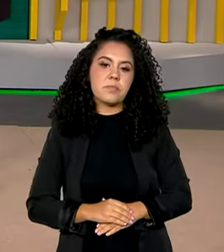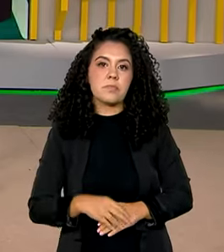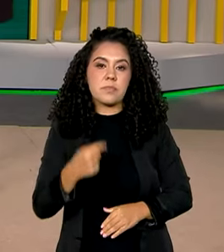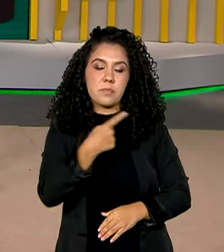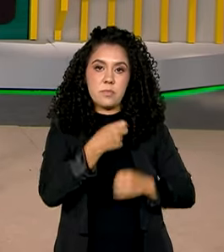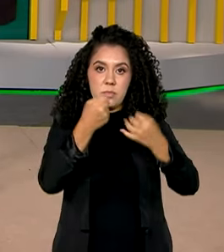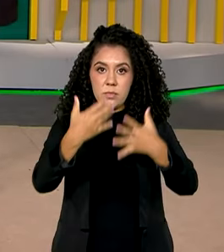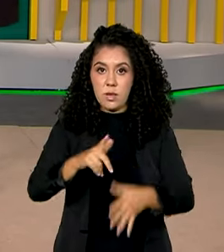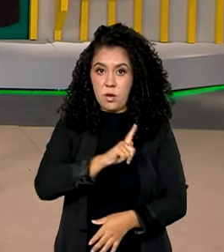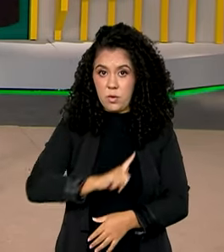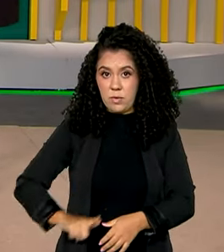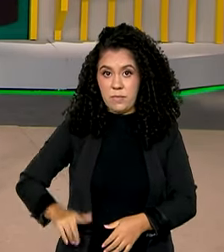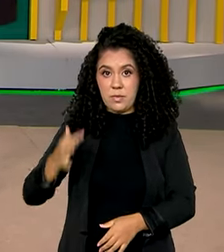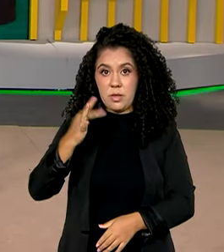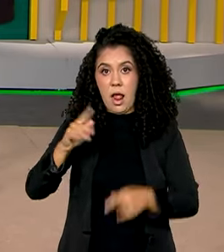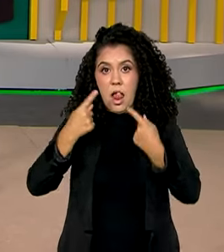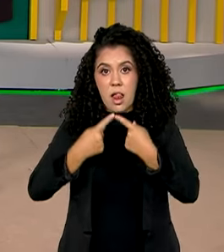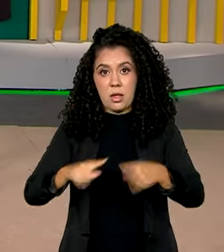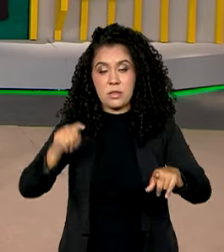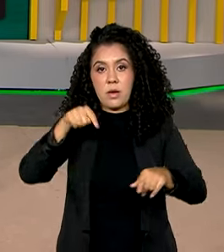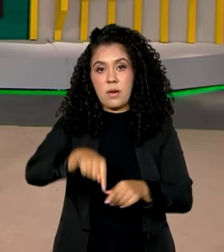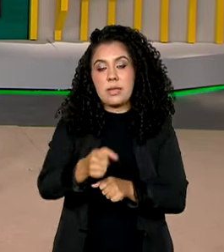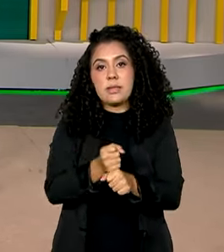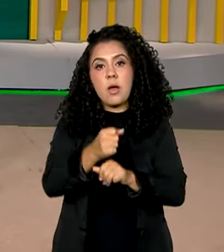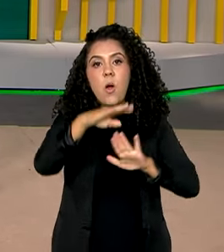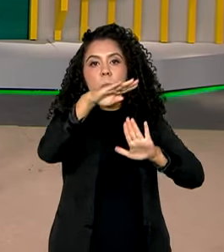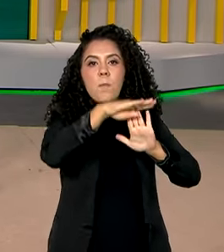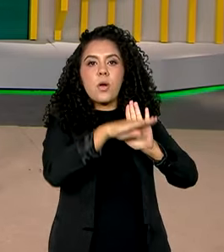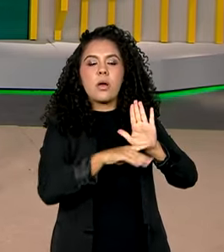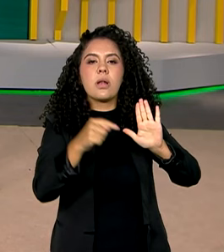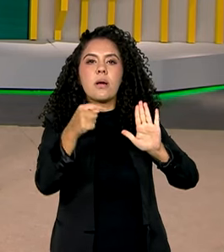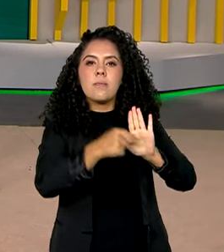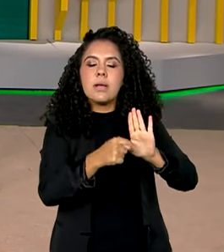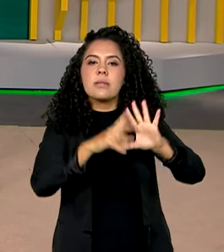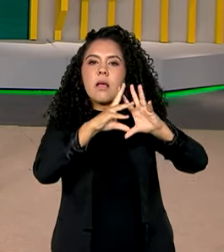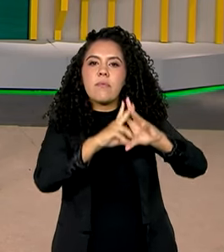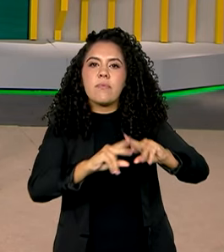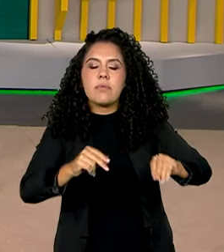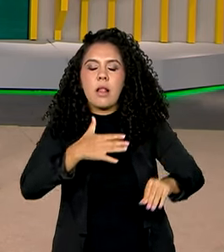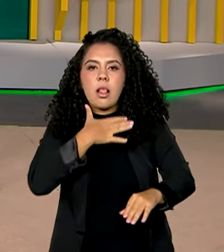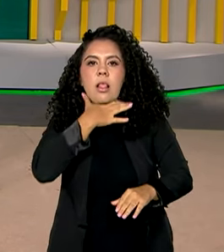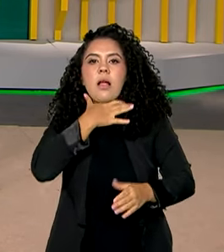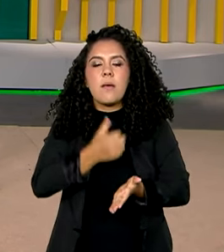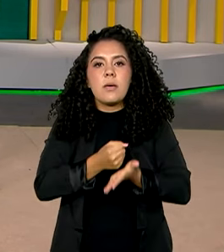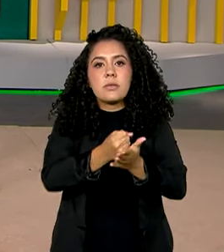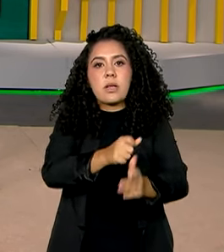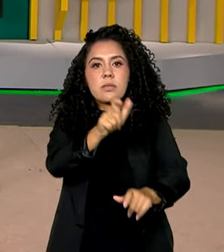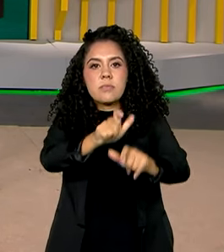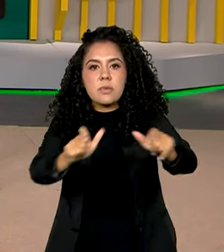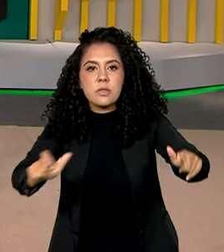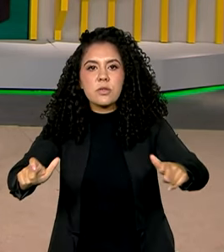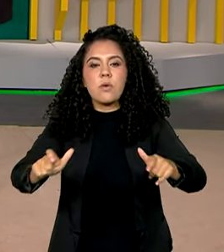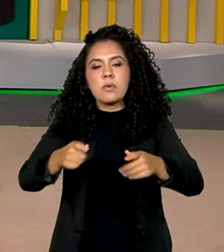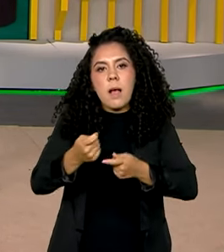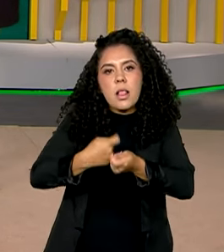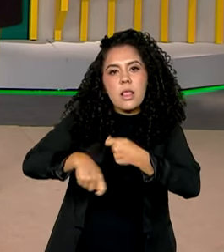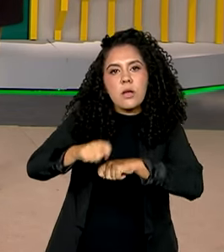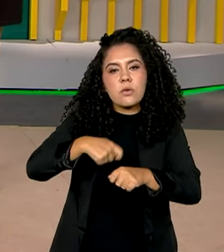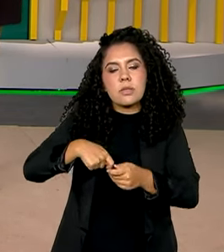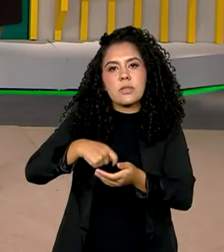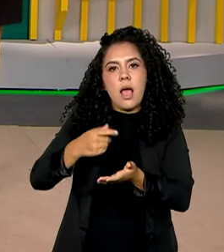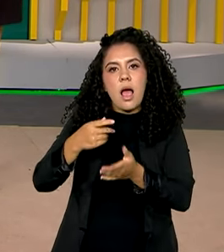governo federal lançou este ano o Desenrola Brasil para ajudar milhões de brasileiros a renegociarem as dívidas